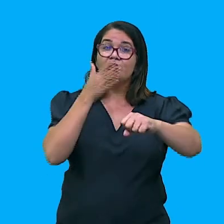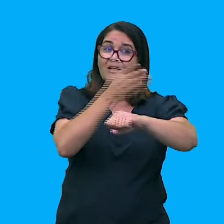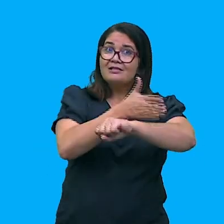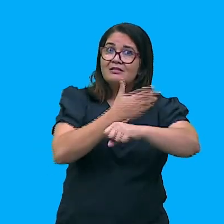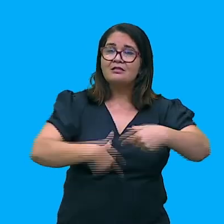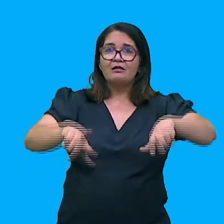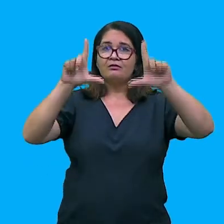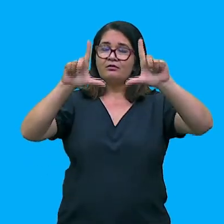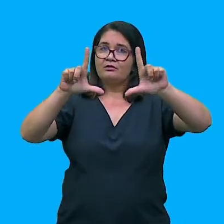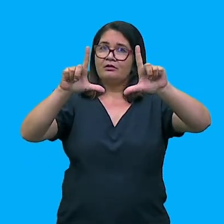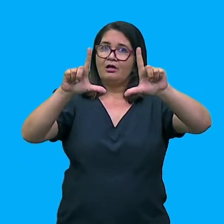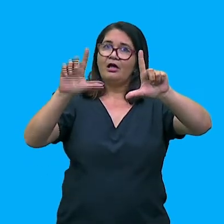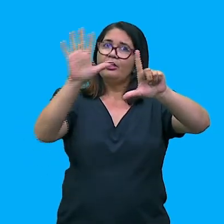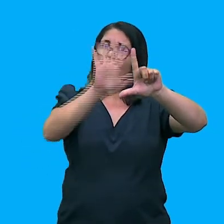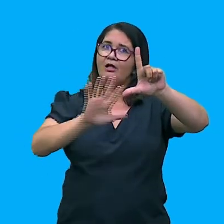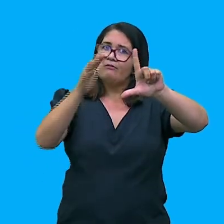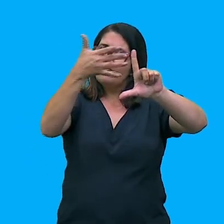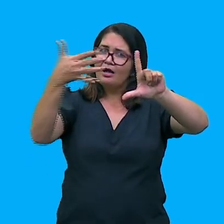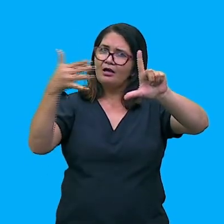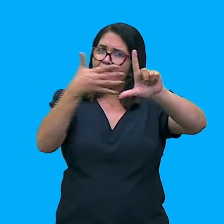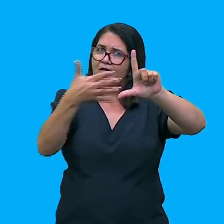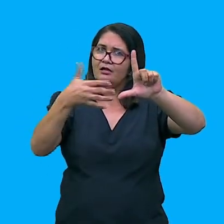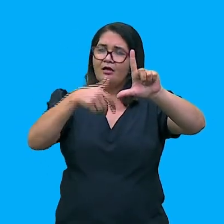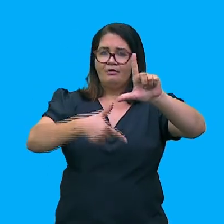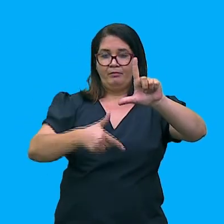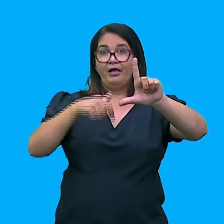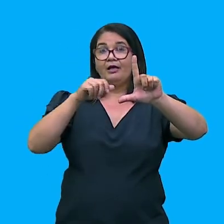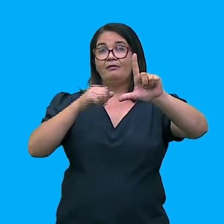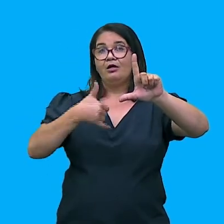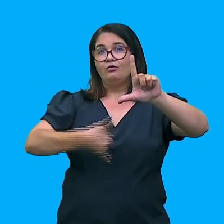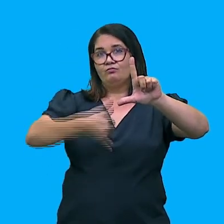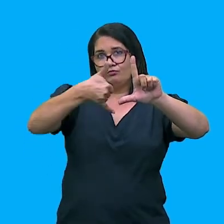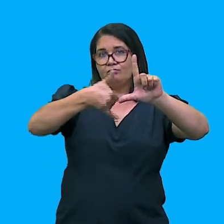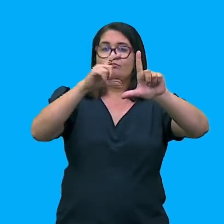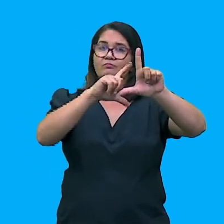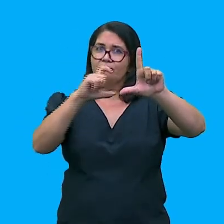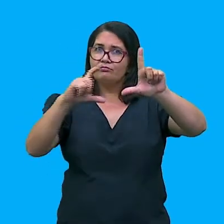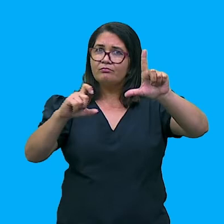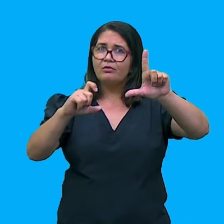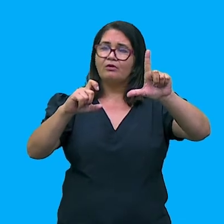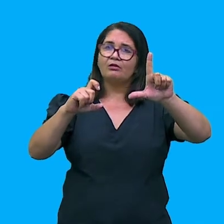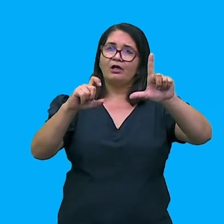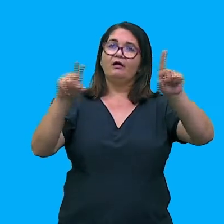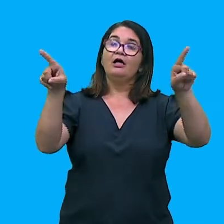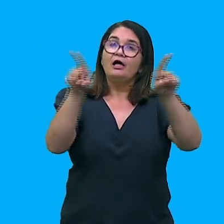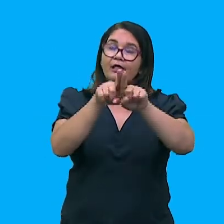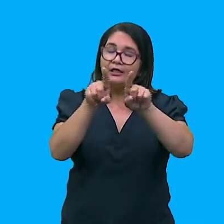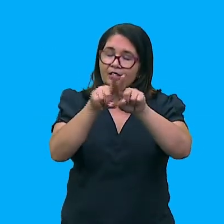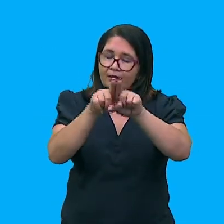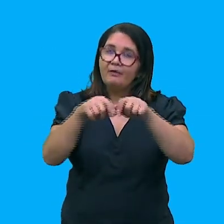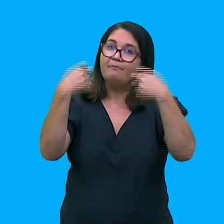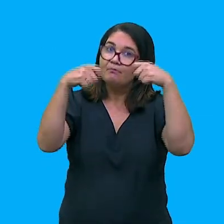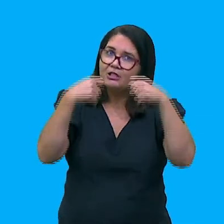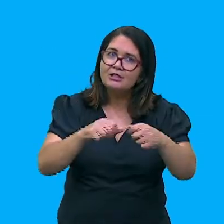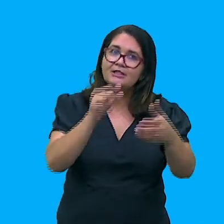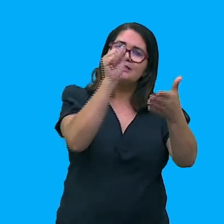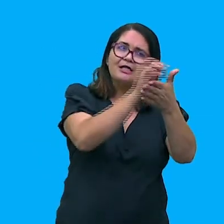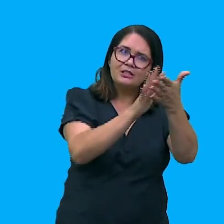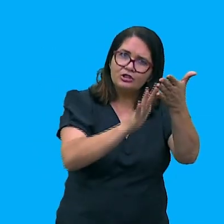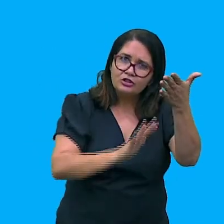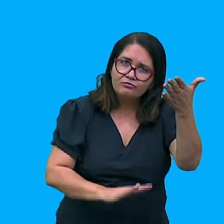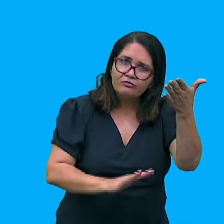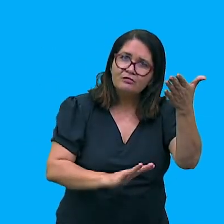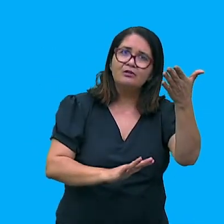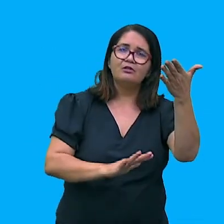smedgv.com/aluno ou aponte a câmera do seu celular para a imagem que aparece no canto da tela. Não deixem de fazer as